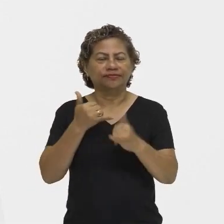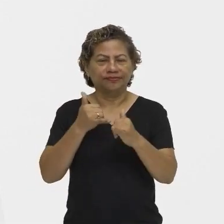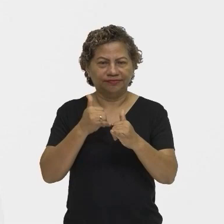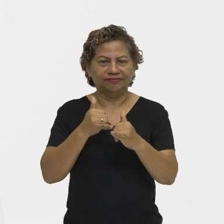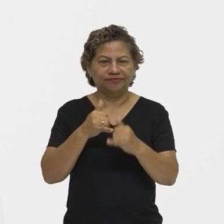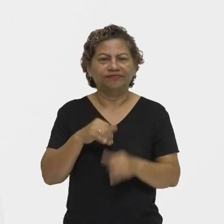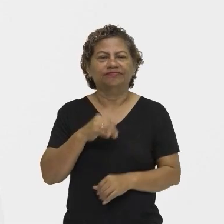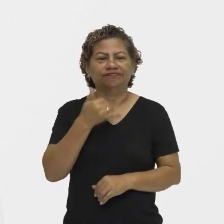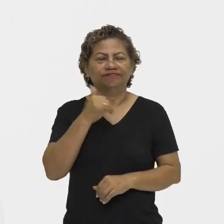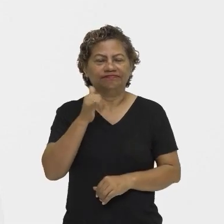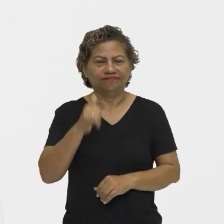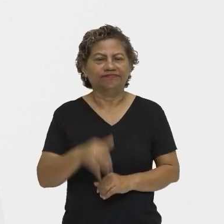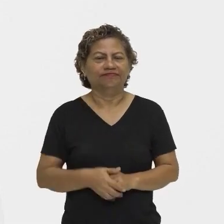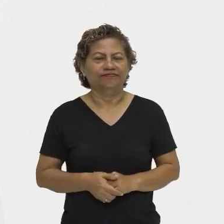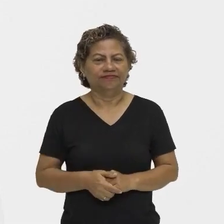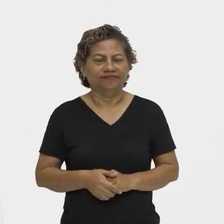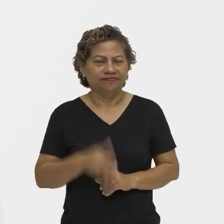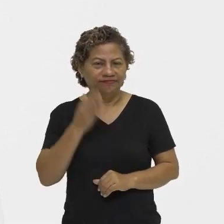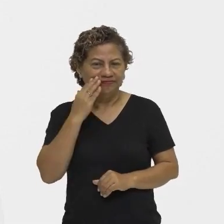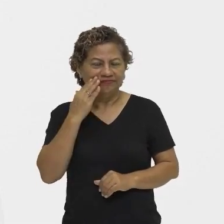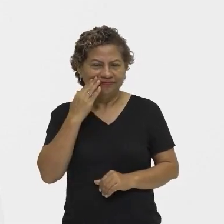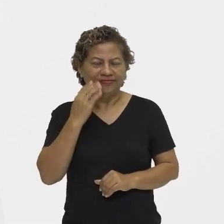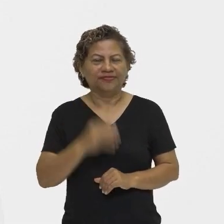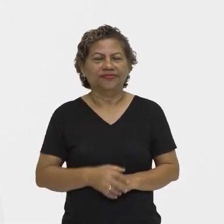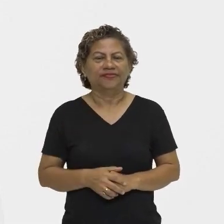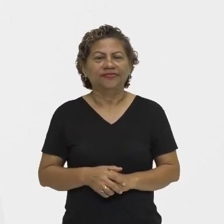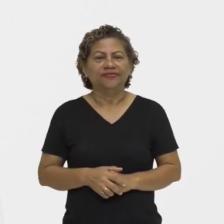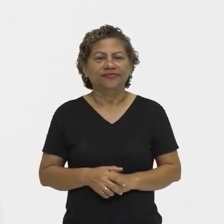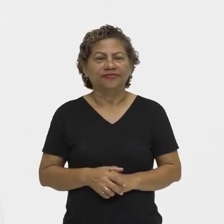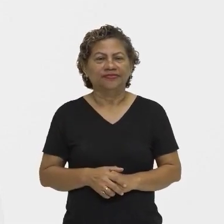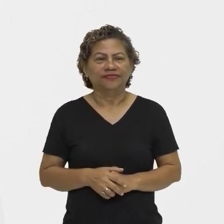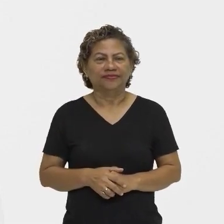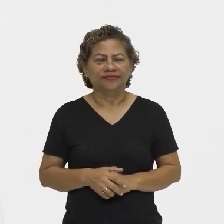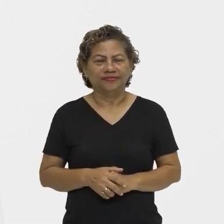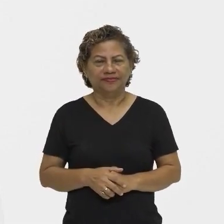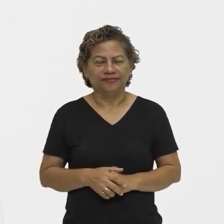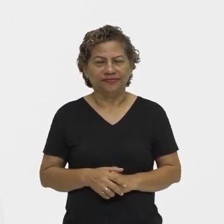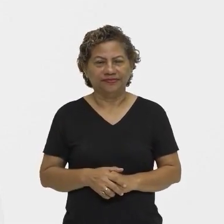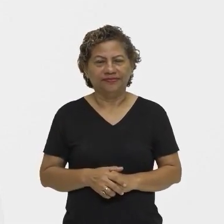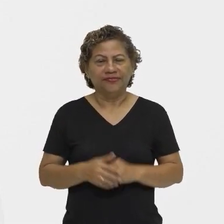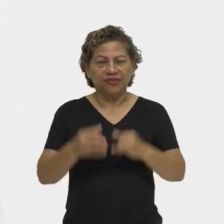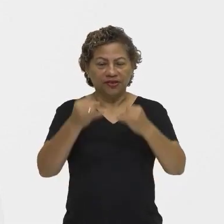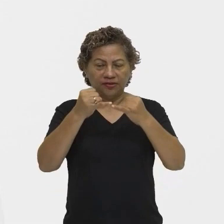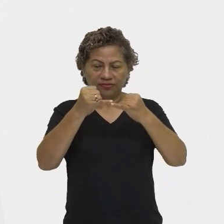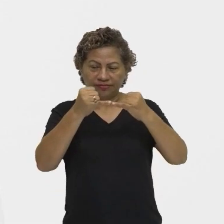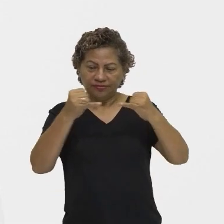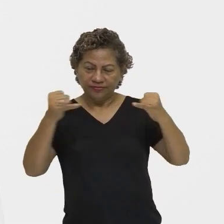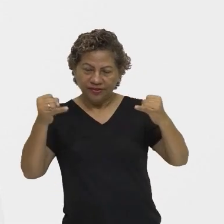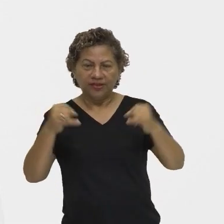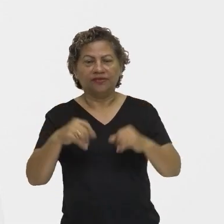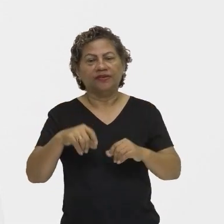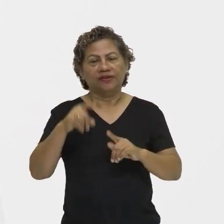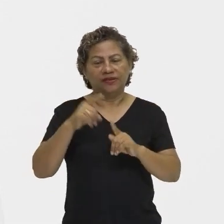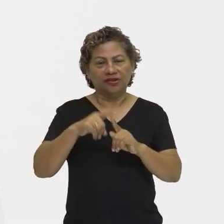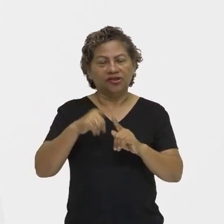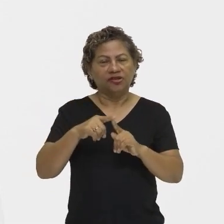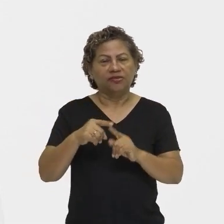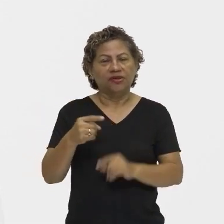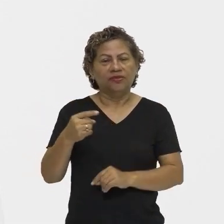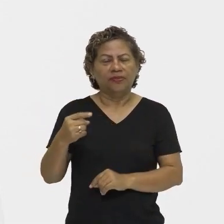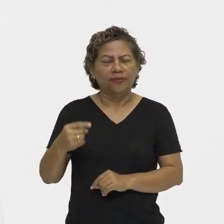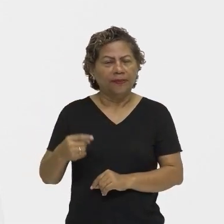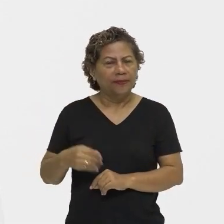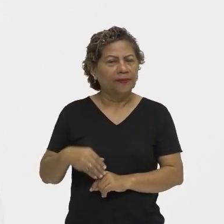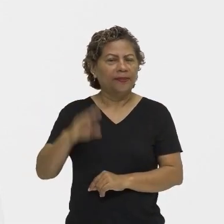elétrica, tá? Representada por aqueles fios ali, né? Que é esse tipo de energia elétrica aí, é o que a gente mais